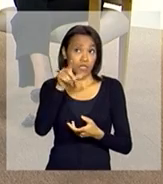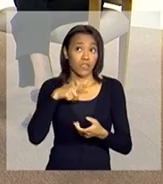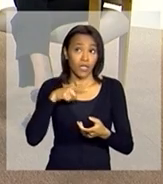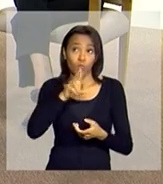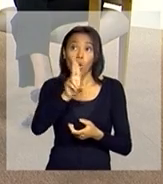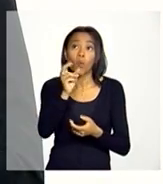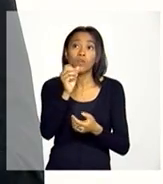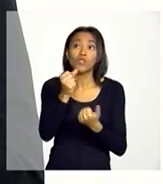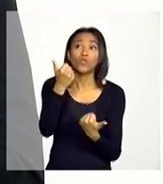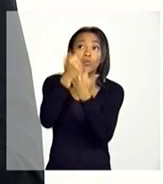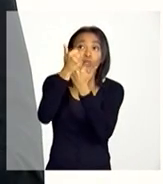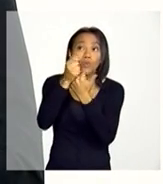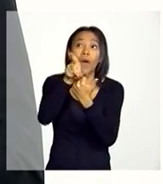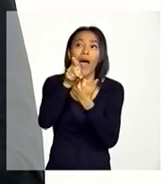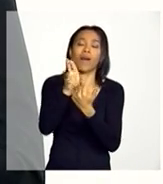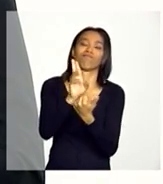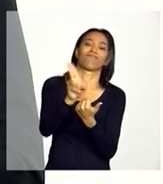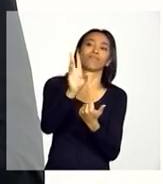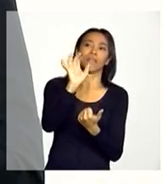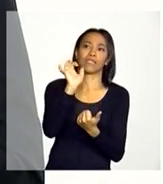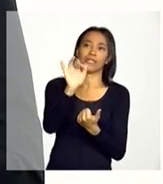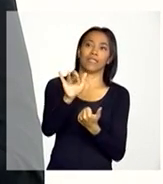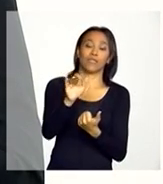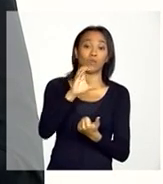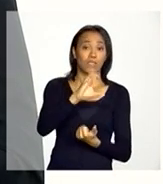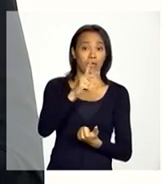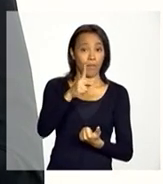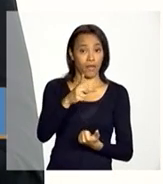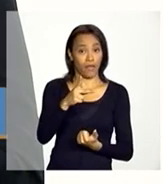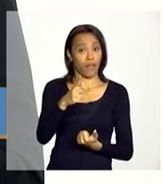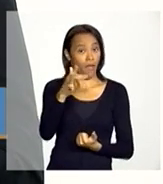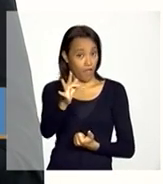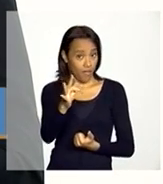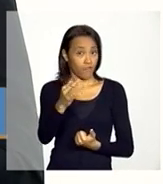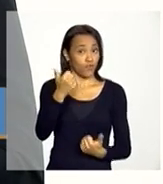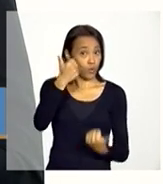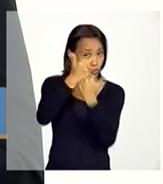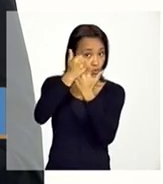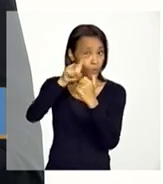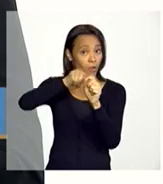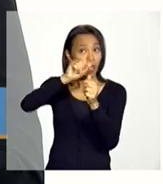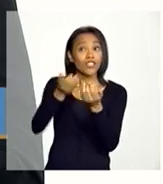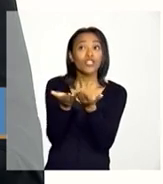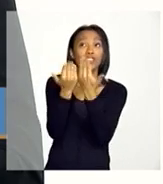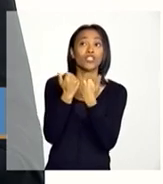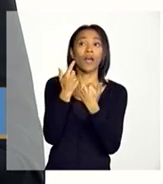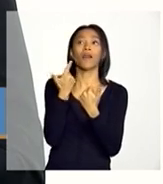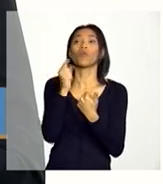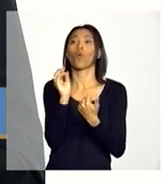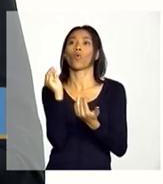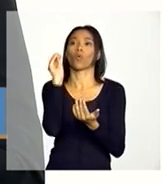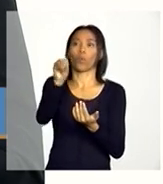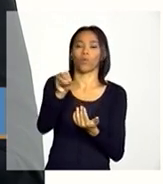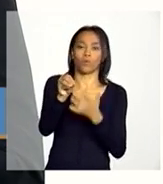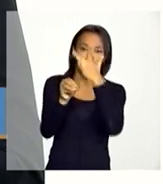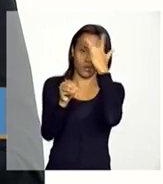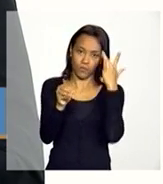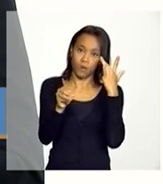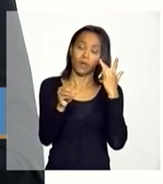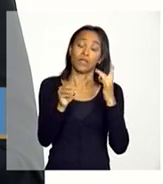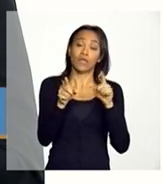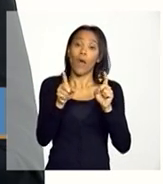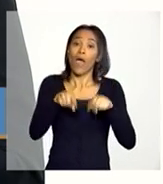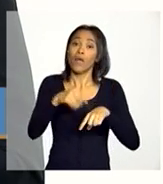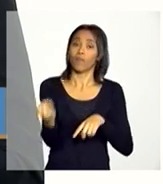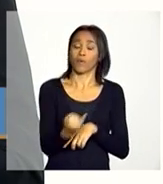administrador adjunto ele vai digitar o CPF do administrador adjunto para fazer essa substituição é importante frisar que